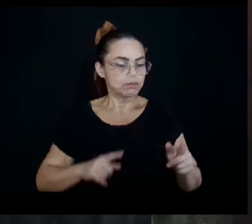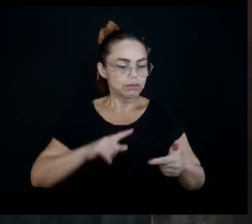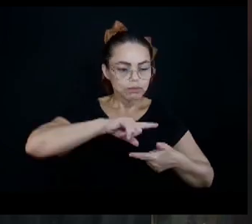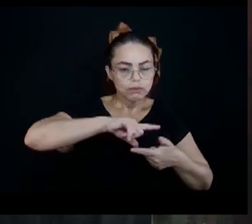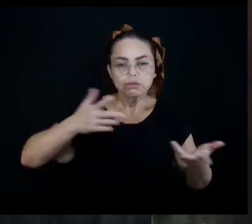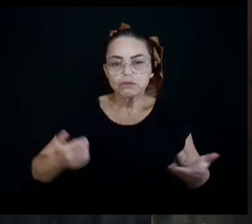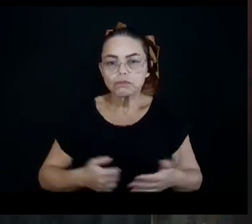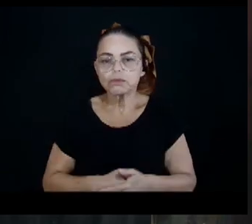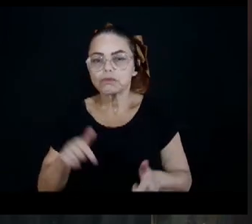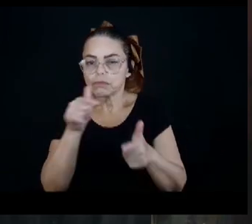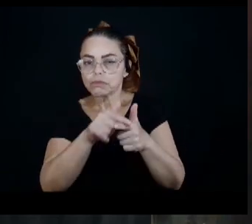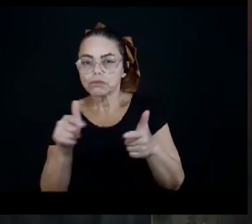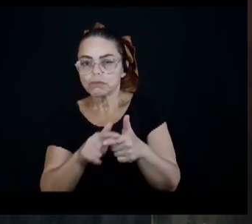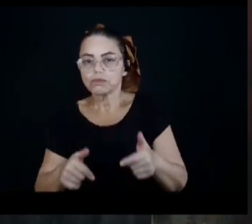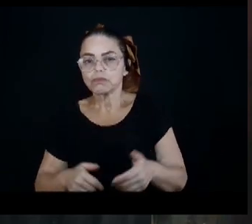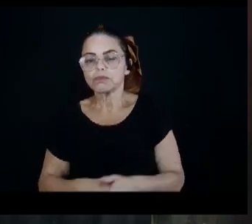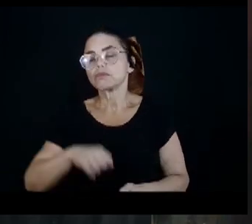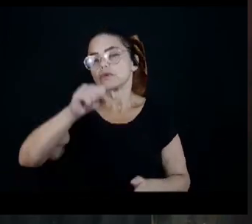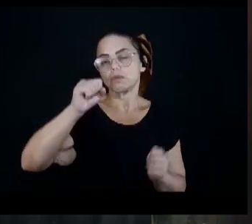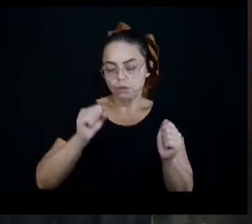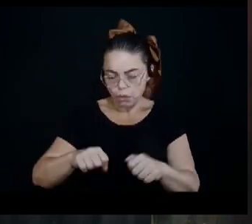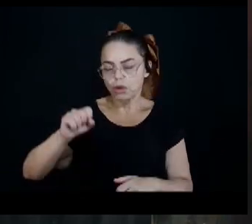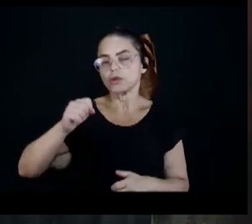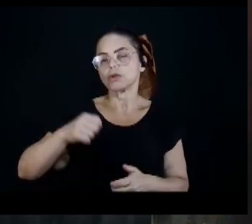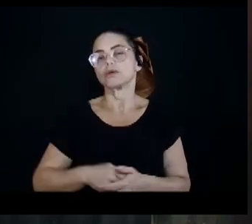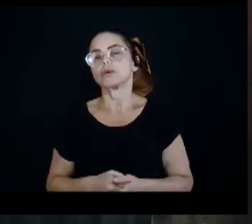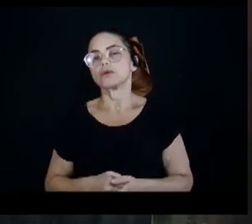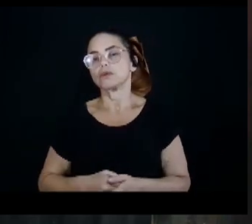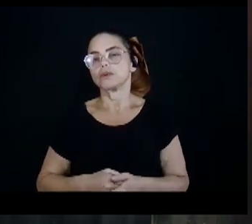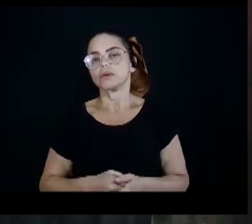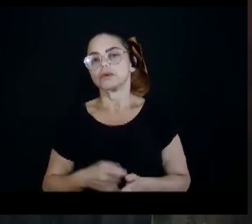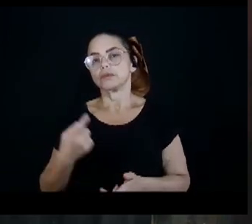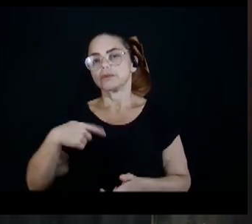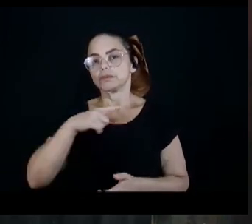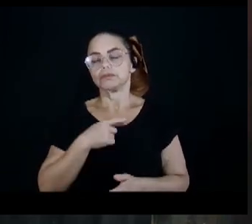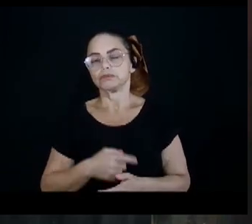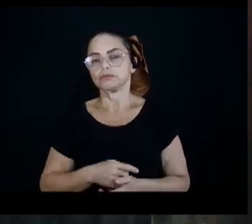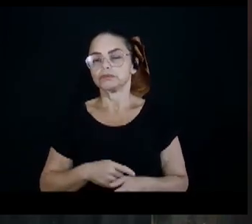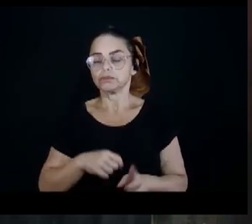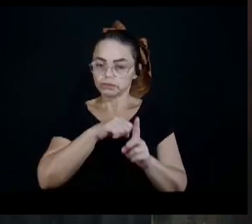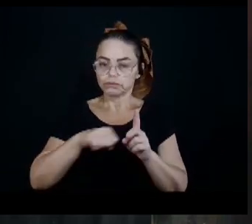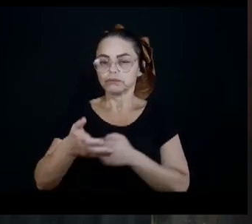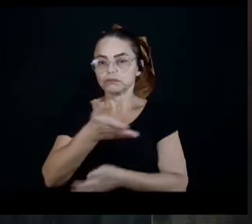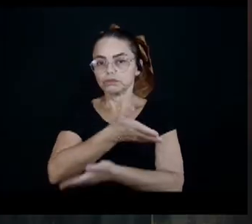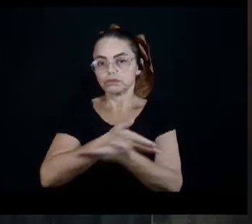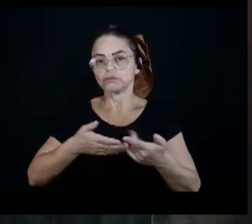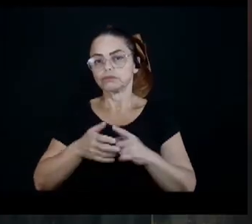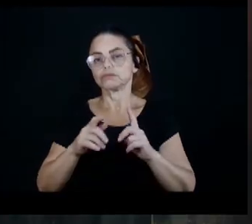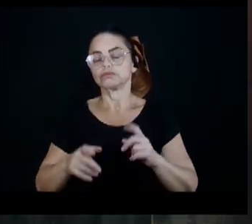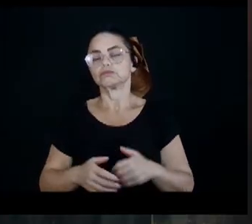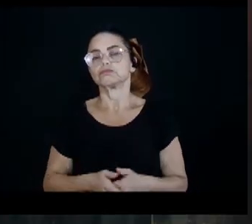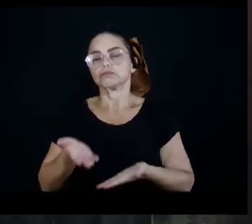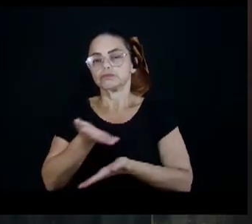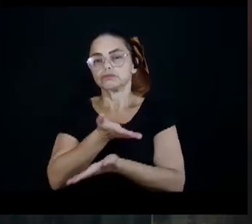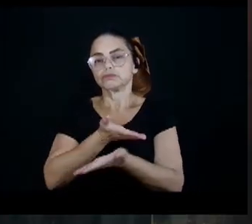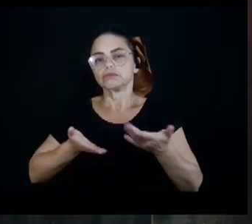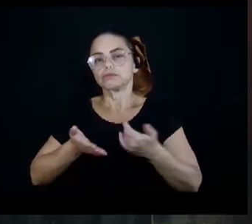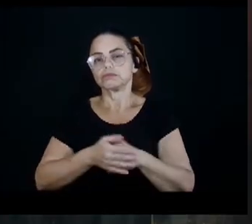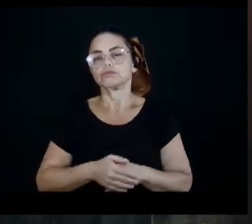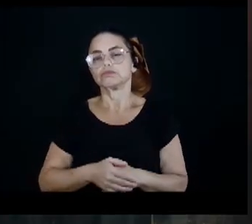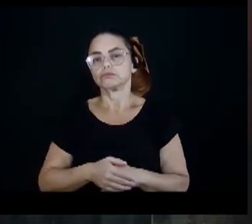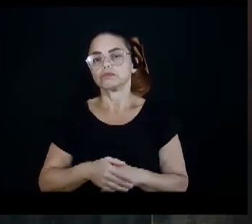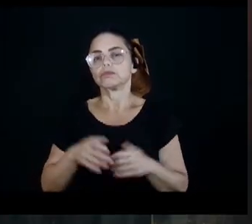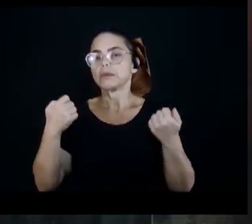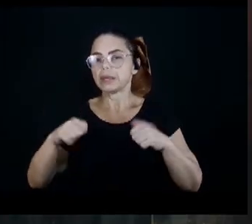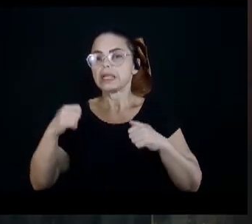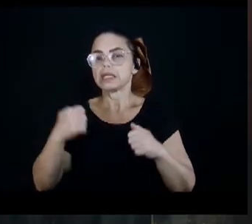nisso? Sim, né? Nós somos seres sociáveis, né? O ser humano é um ser biopsicossocial, então a